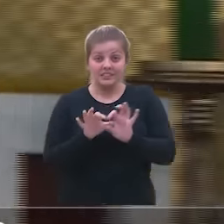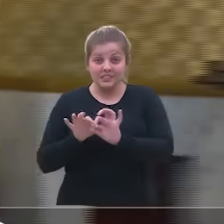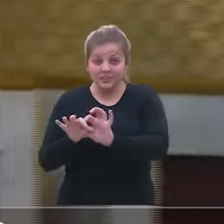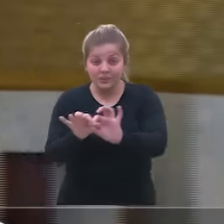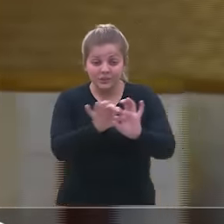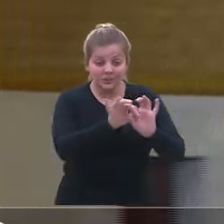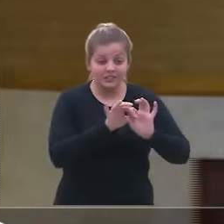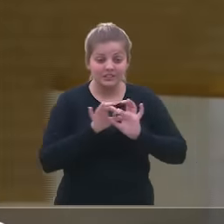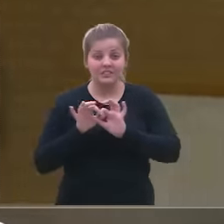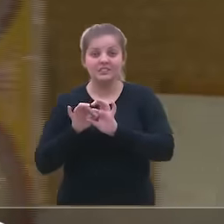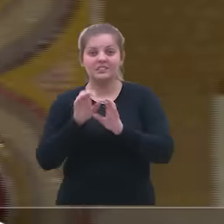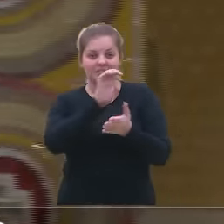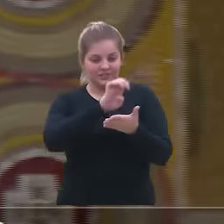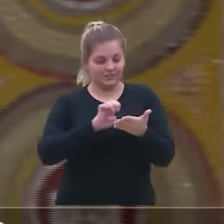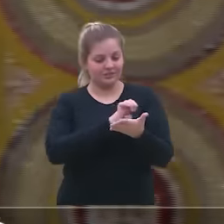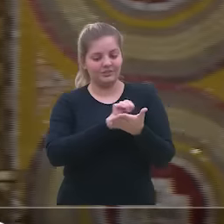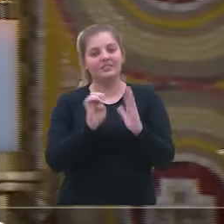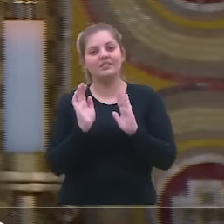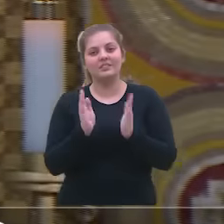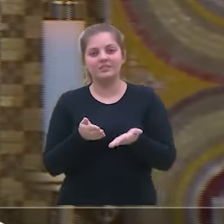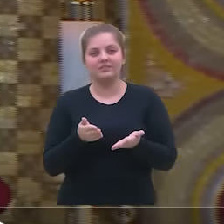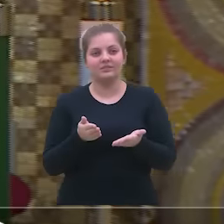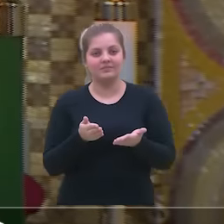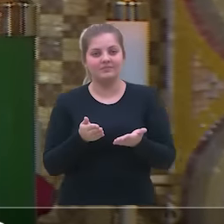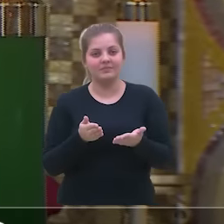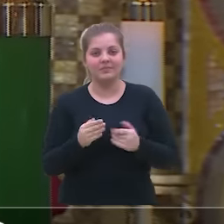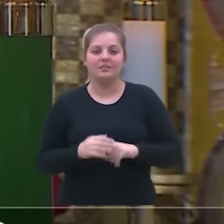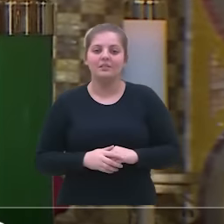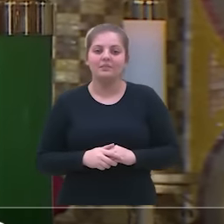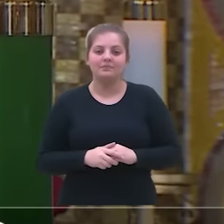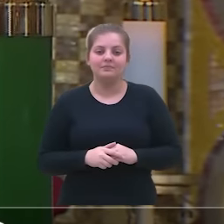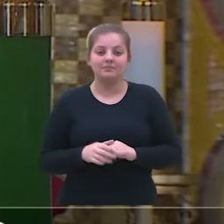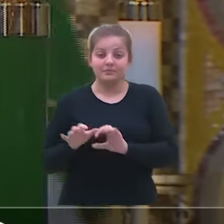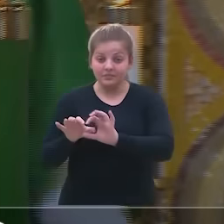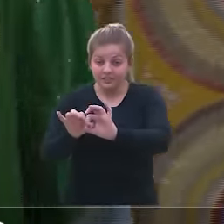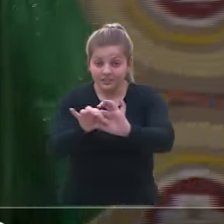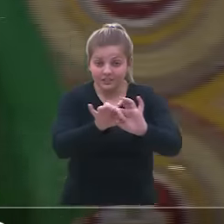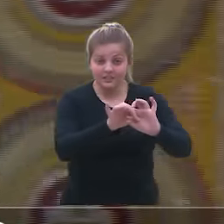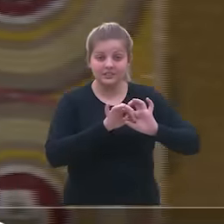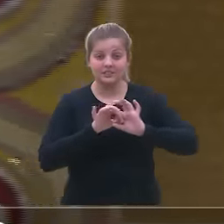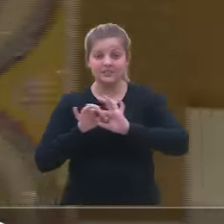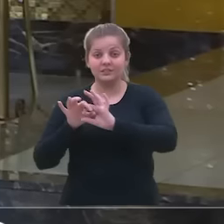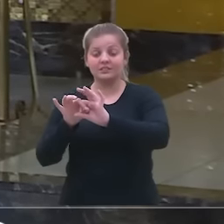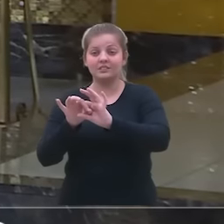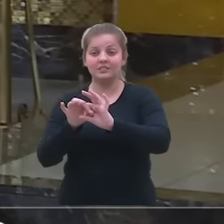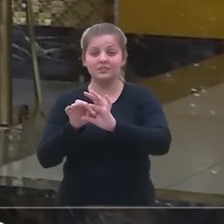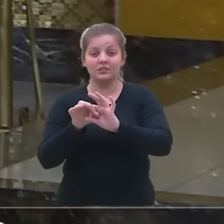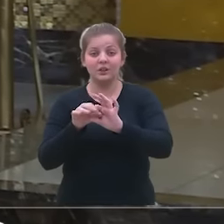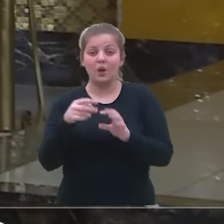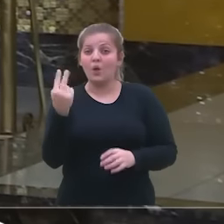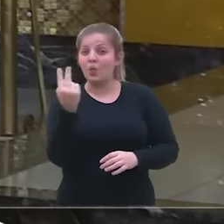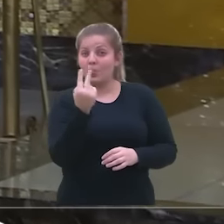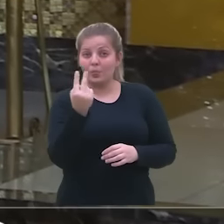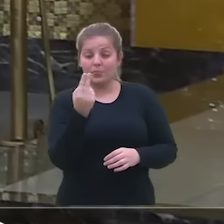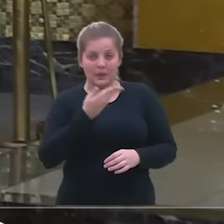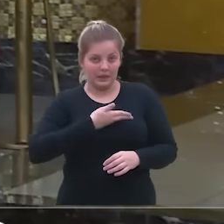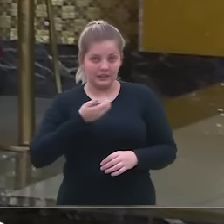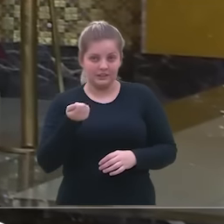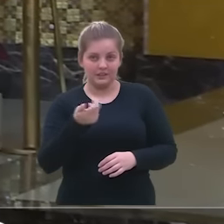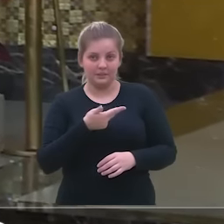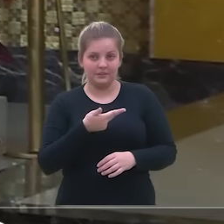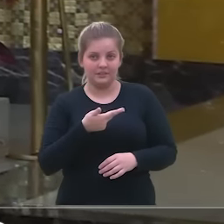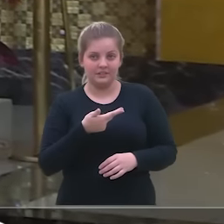vem o evangelho de hoje nesse contexto dois Apóstolos